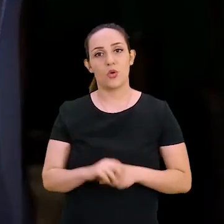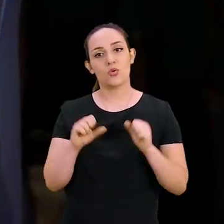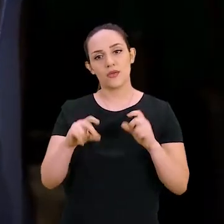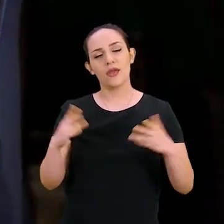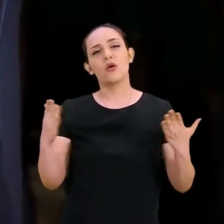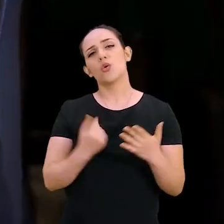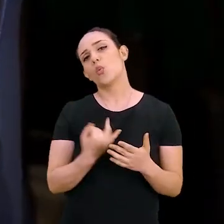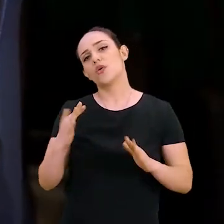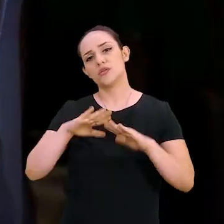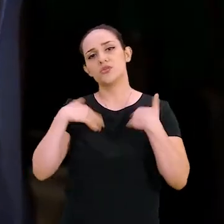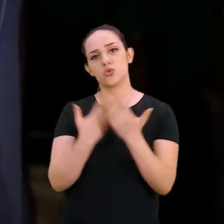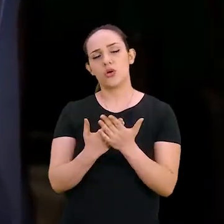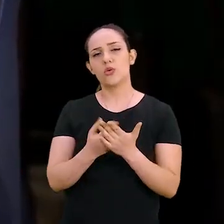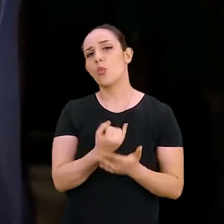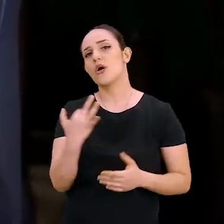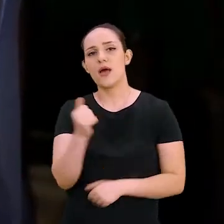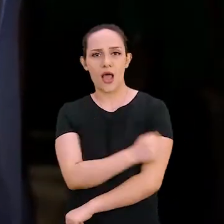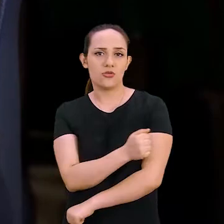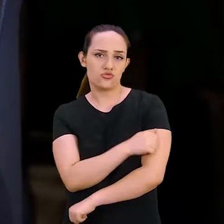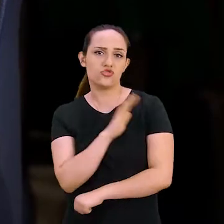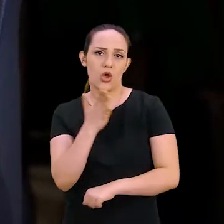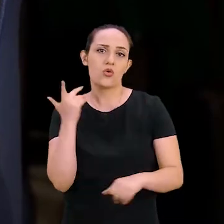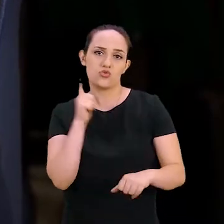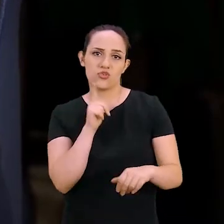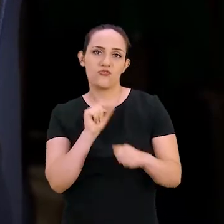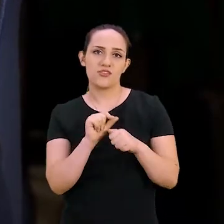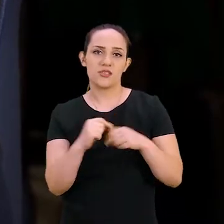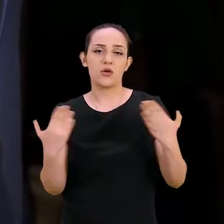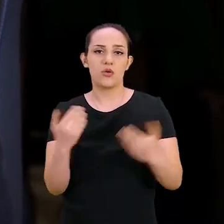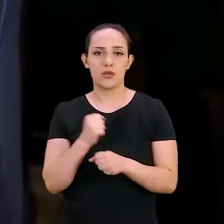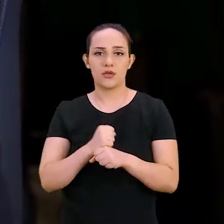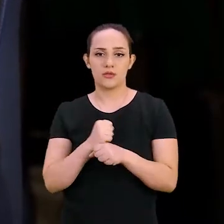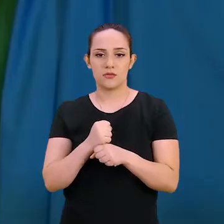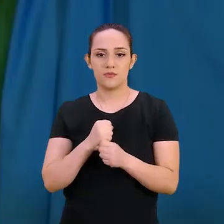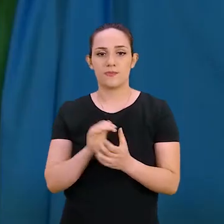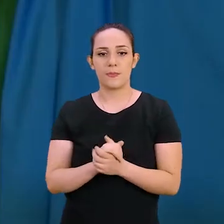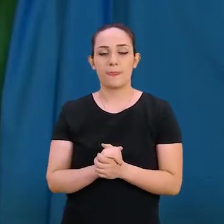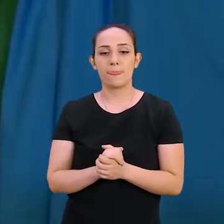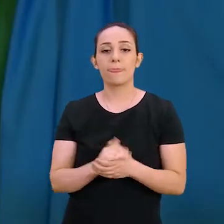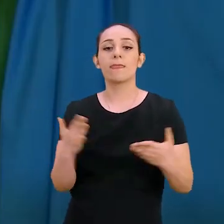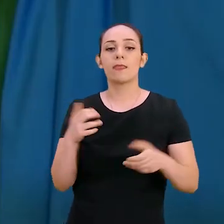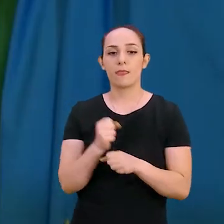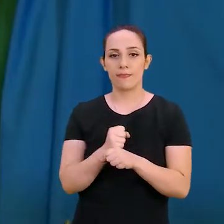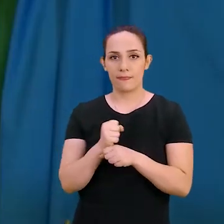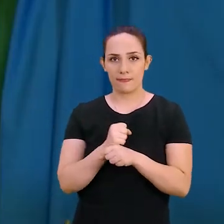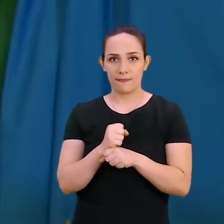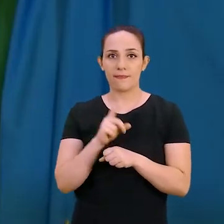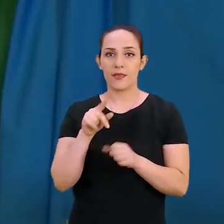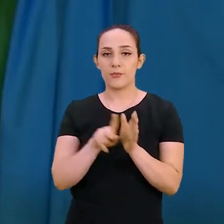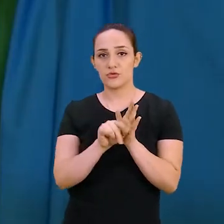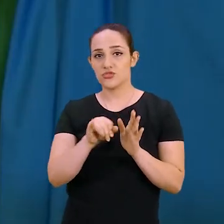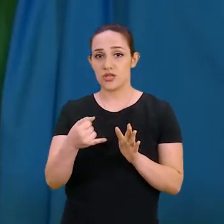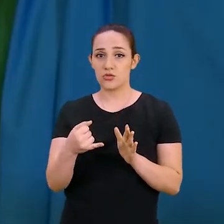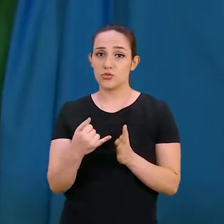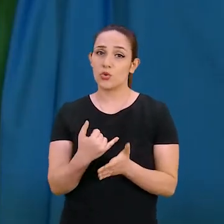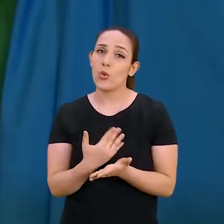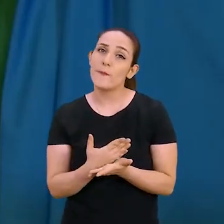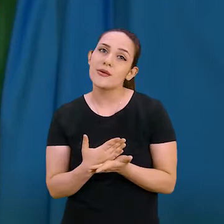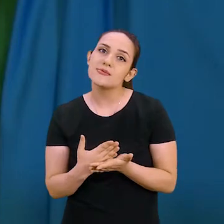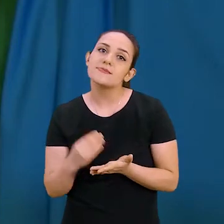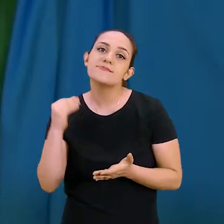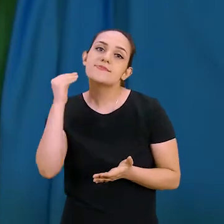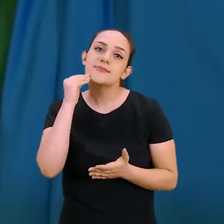E doutora, quantas escolas e quantos alunos já foram alcançados esse ano? Esse ano o projeto, ele é um piloto, ele